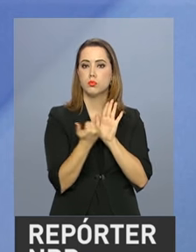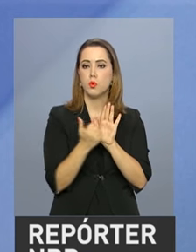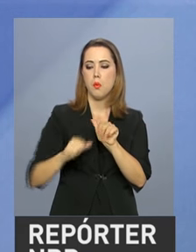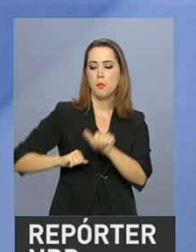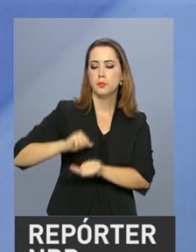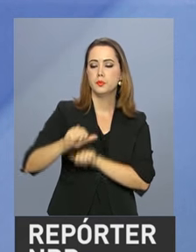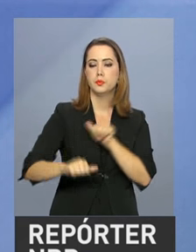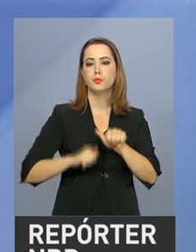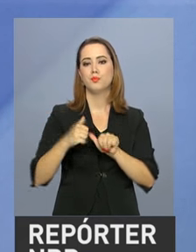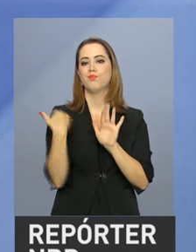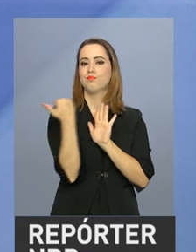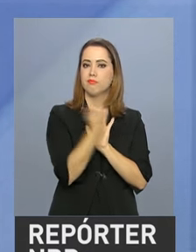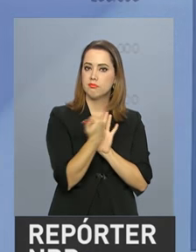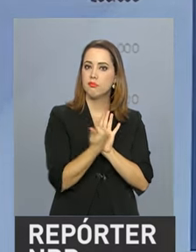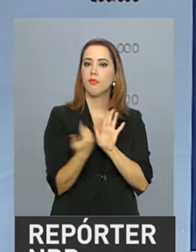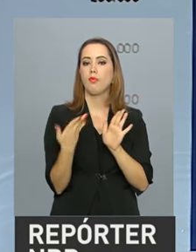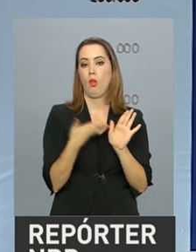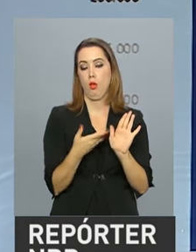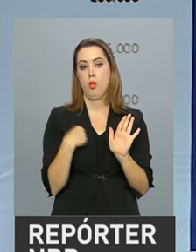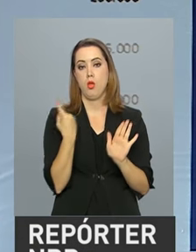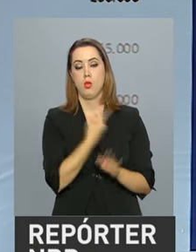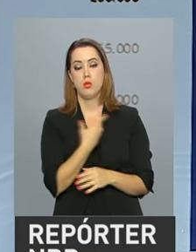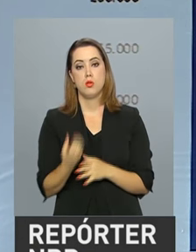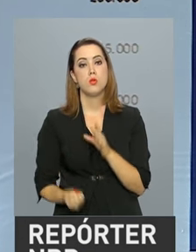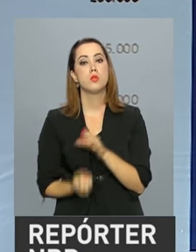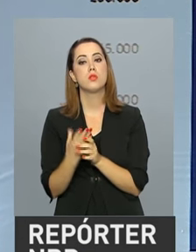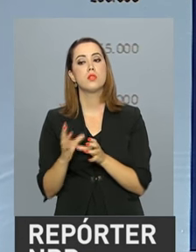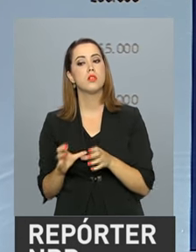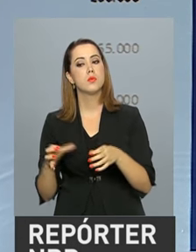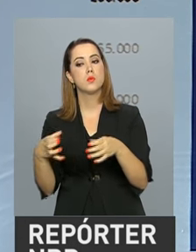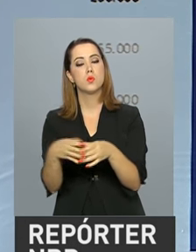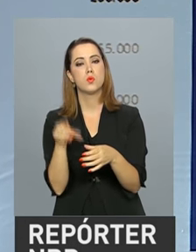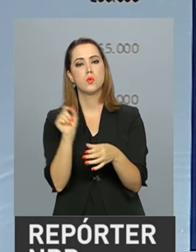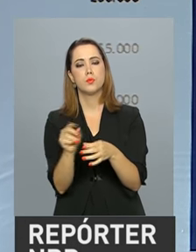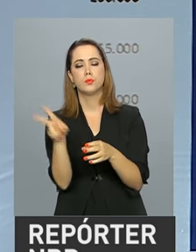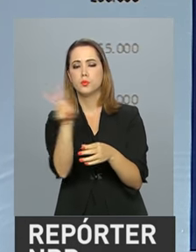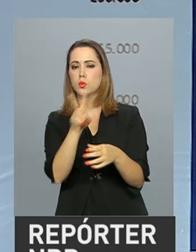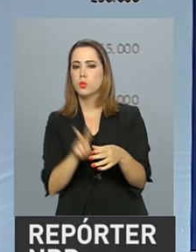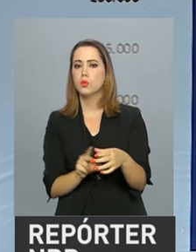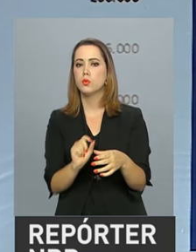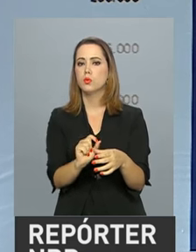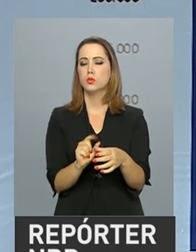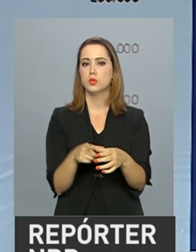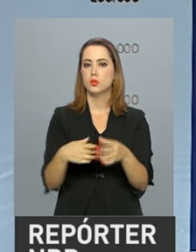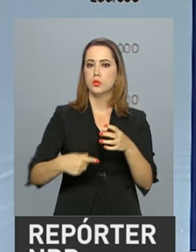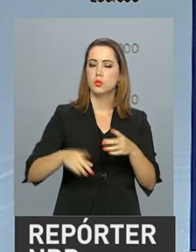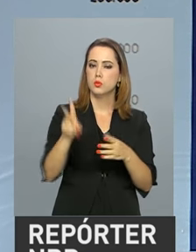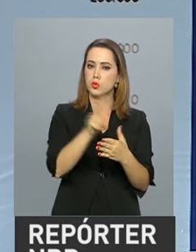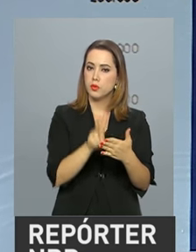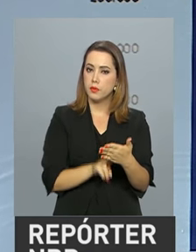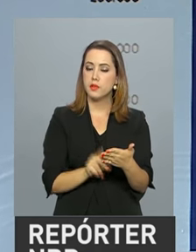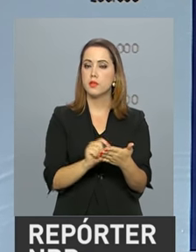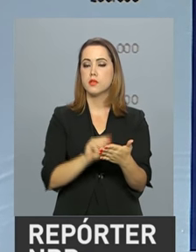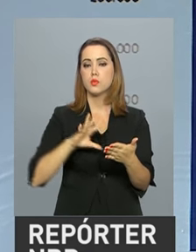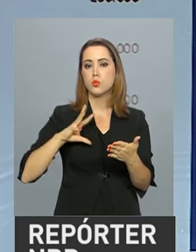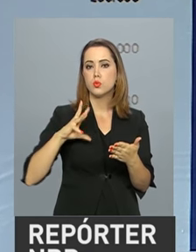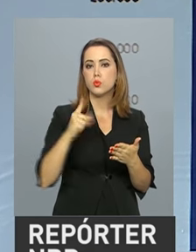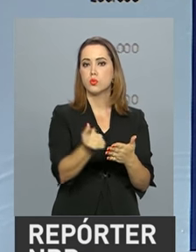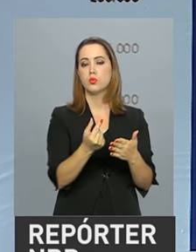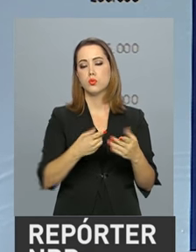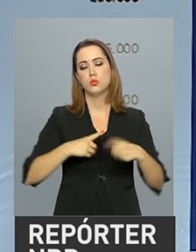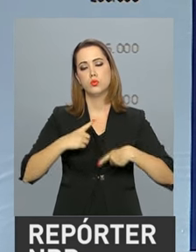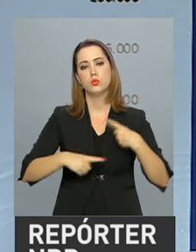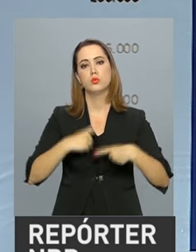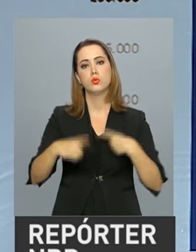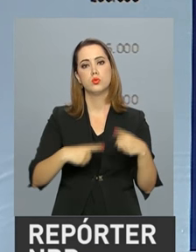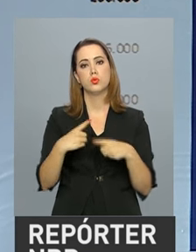programas. Nós criamos o Comitê de Monitoramento e Avaliação das Políticas Públicas, que está